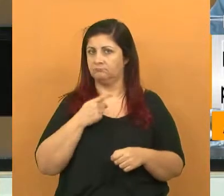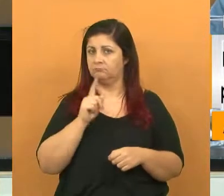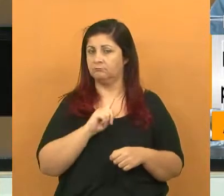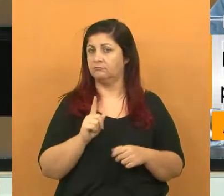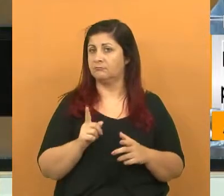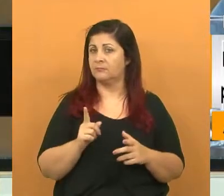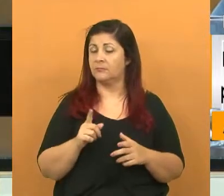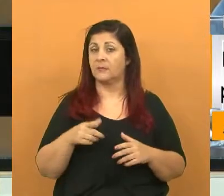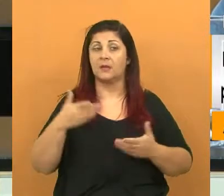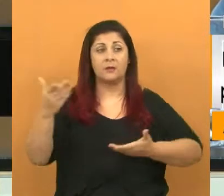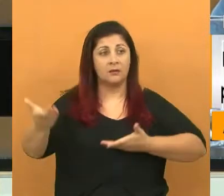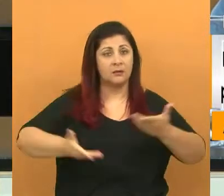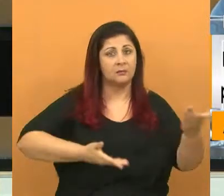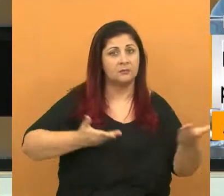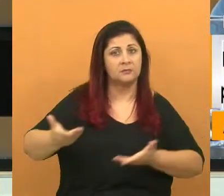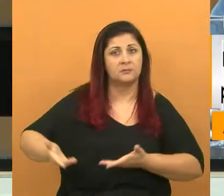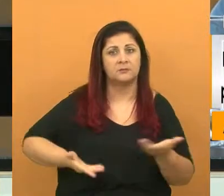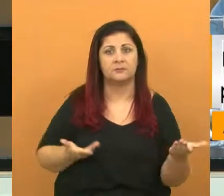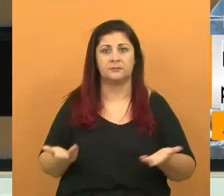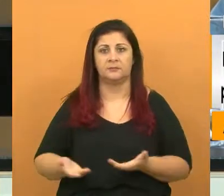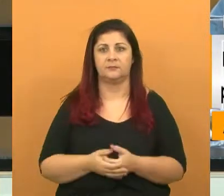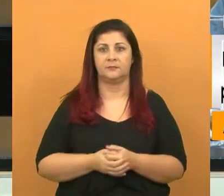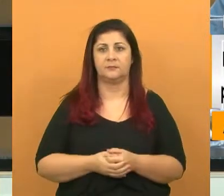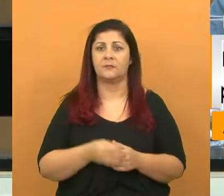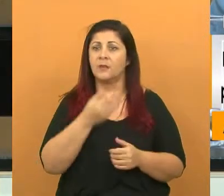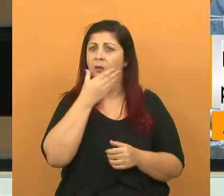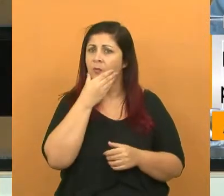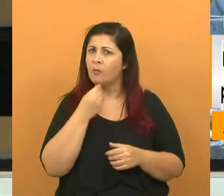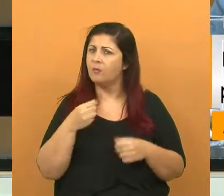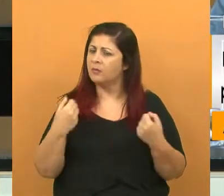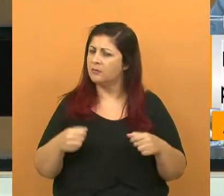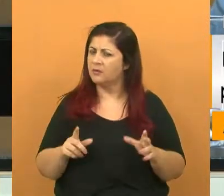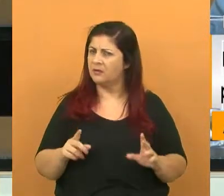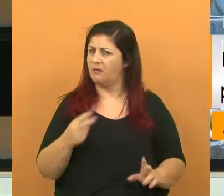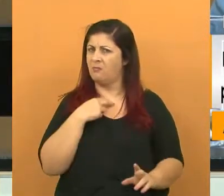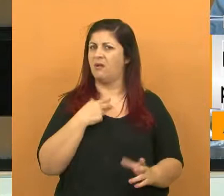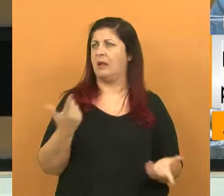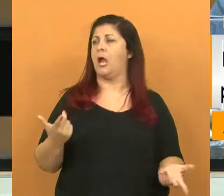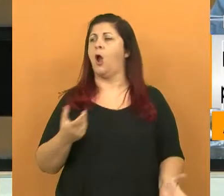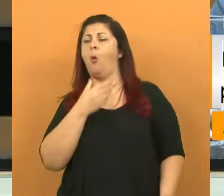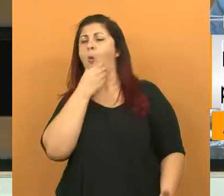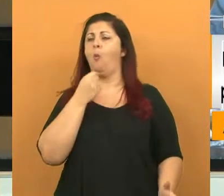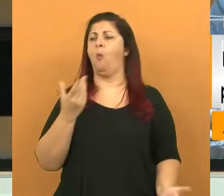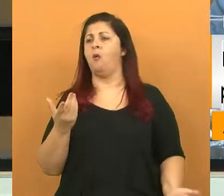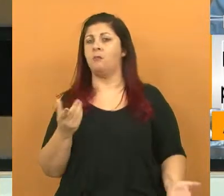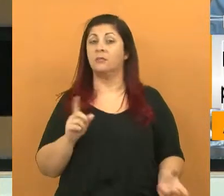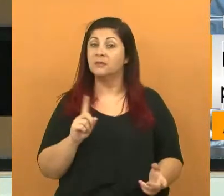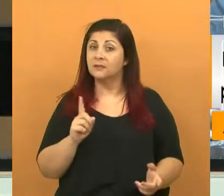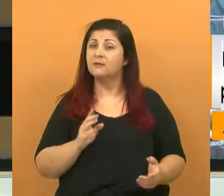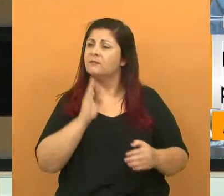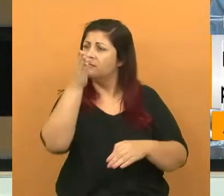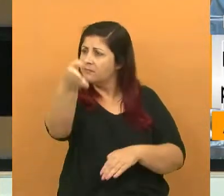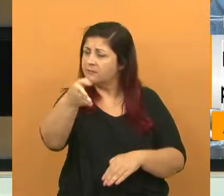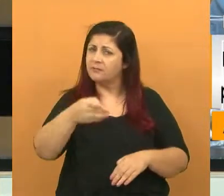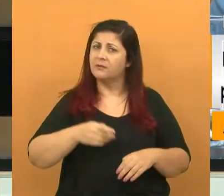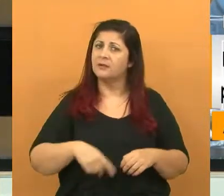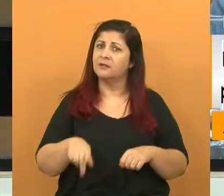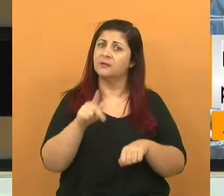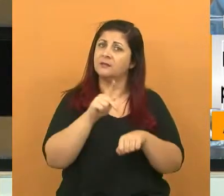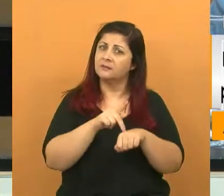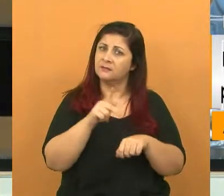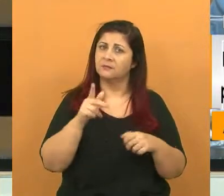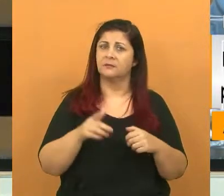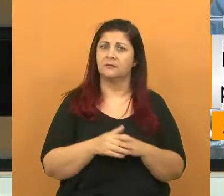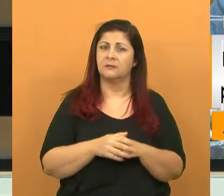vive de relacionamento. Então, o homem tem que largar esse machismo de lado, esse ego do lado, e ir lá fazer um exame. É melhor ele